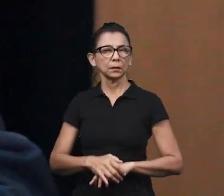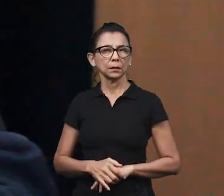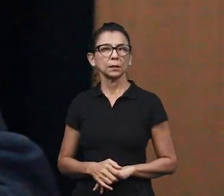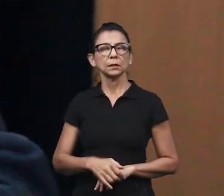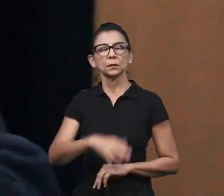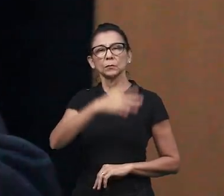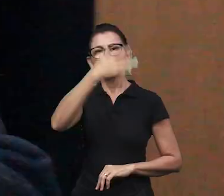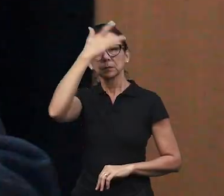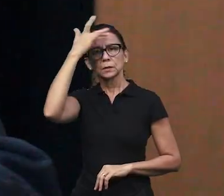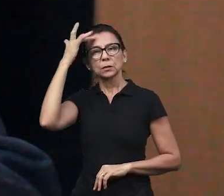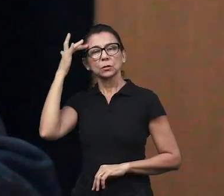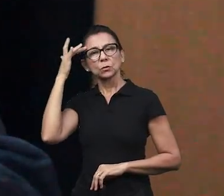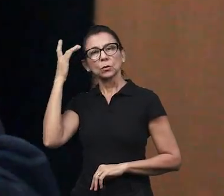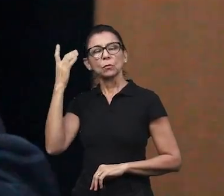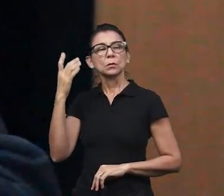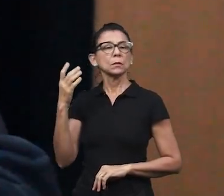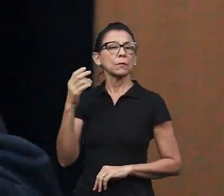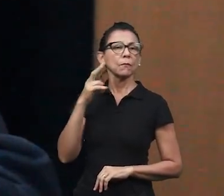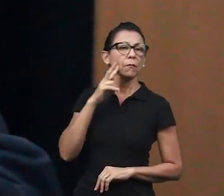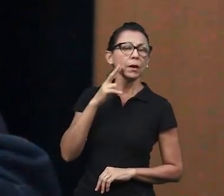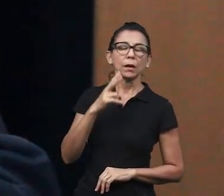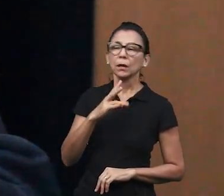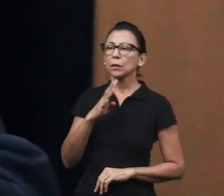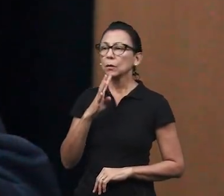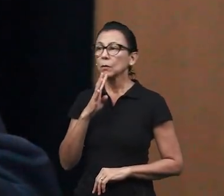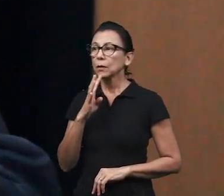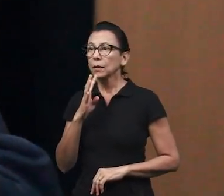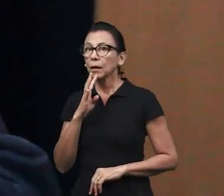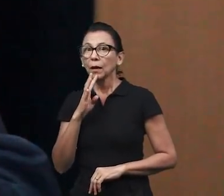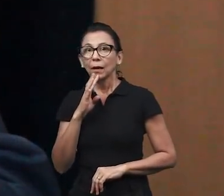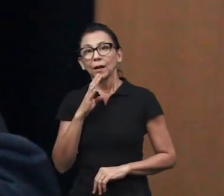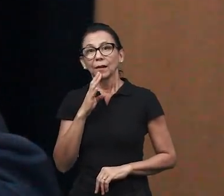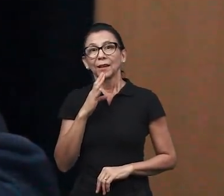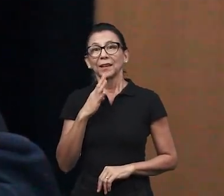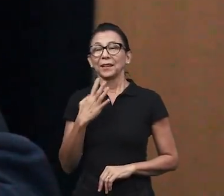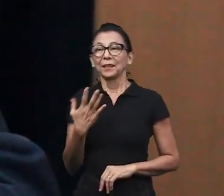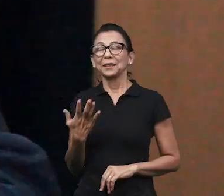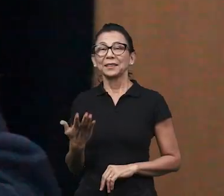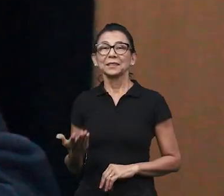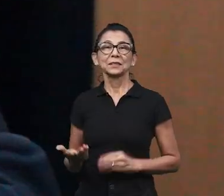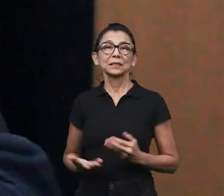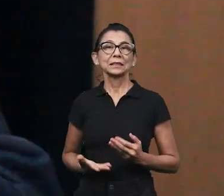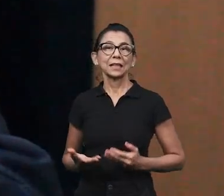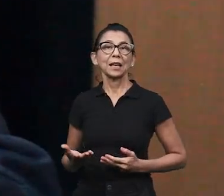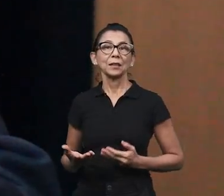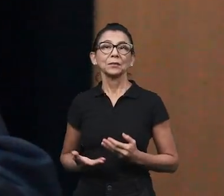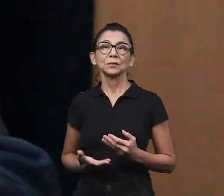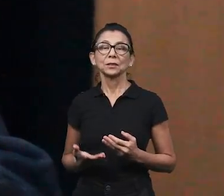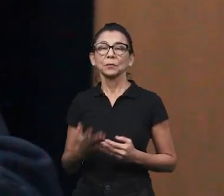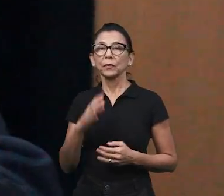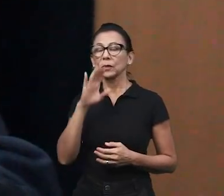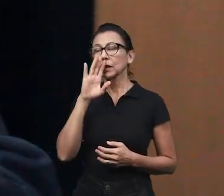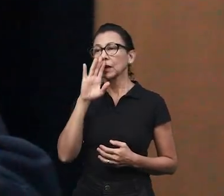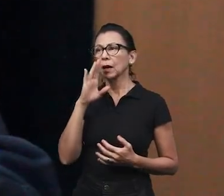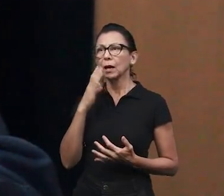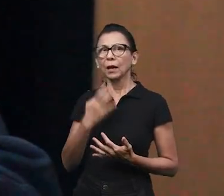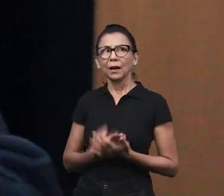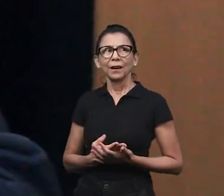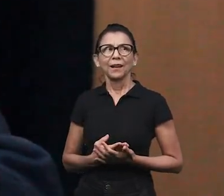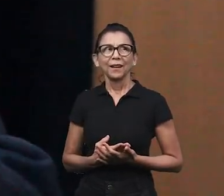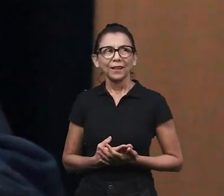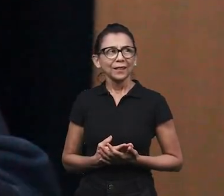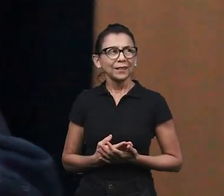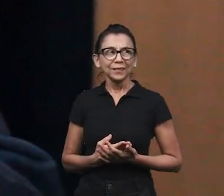aqui, que observam o que tem aqui e até ficam, né, perplexas, né, com o que